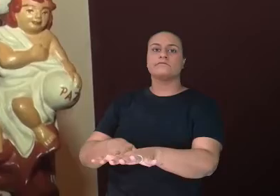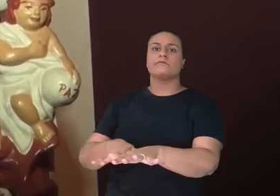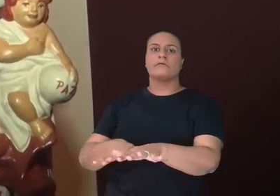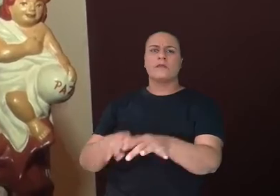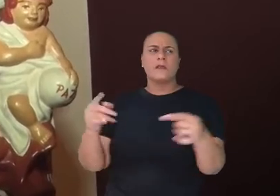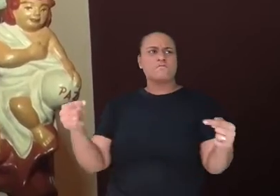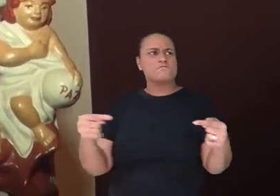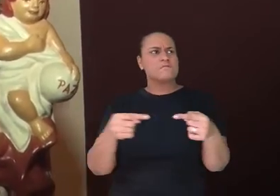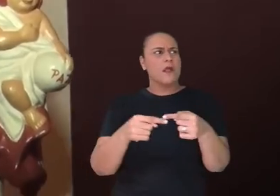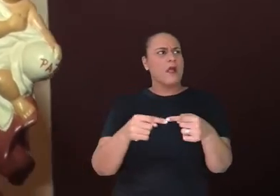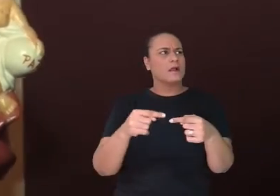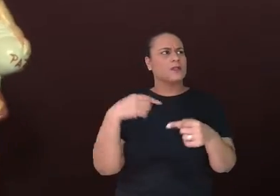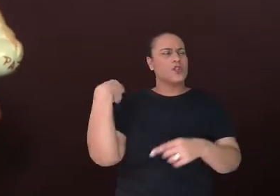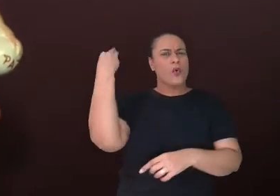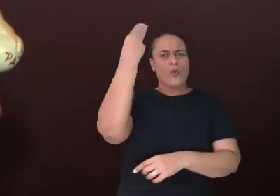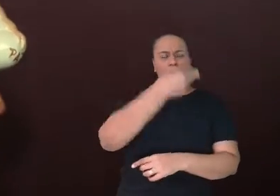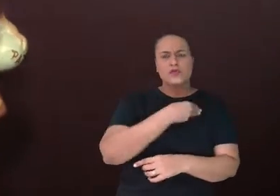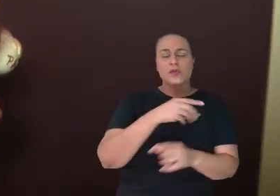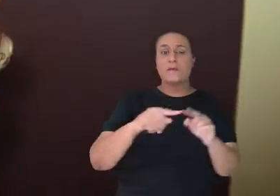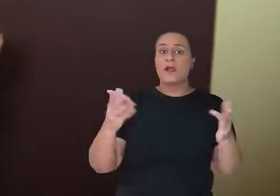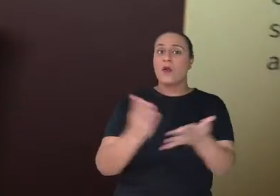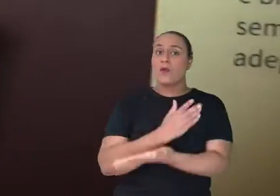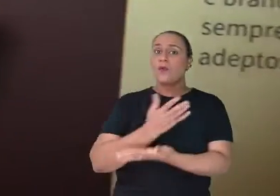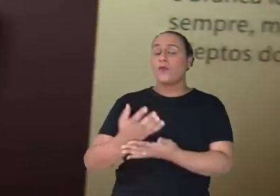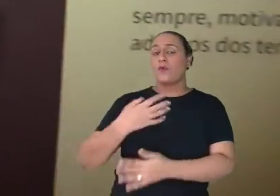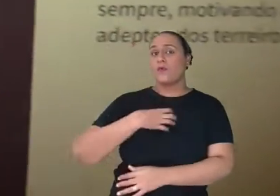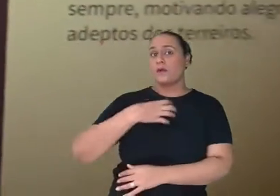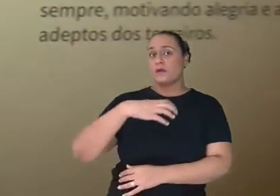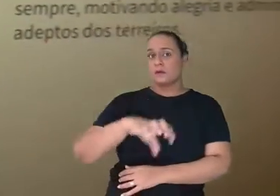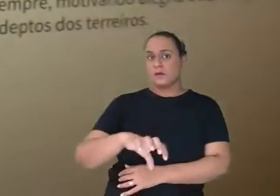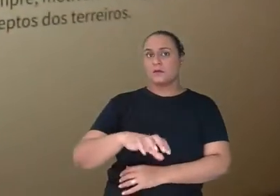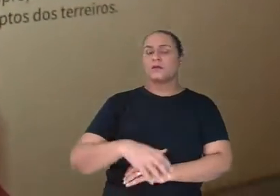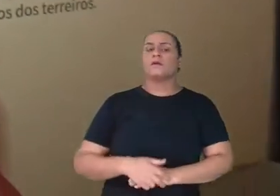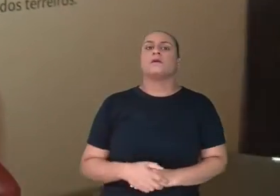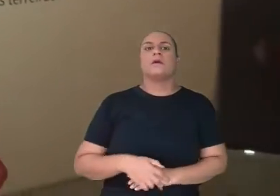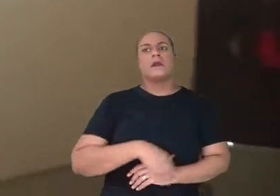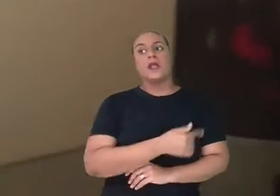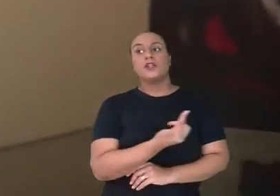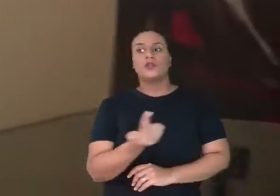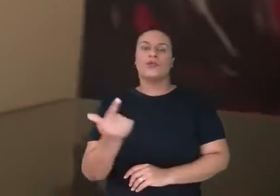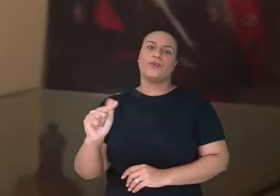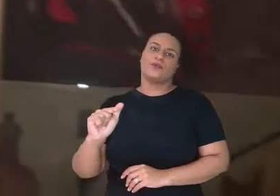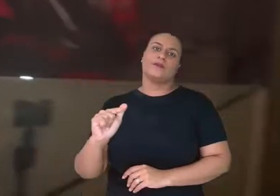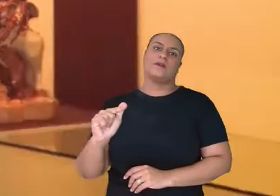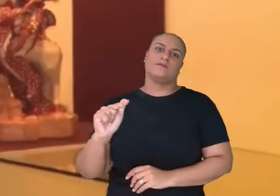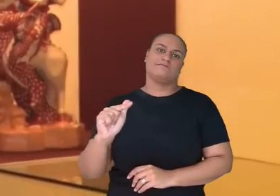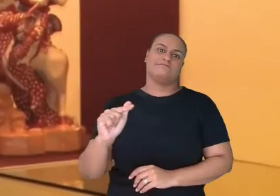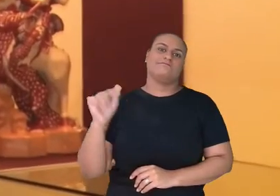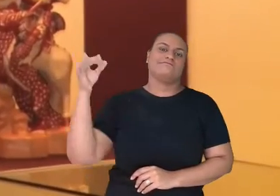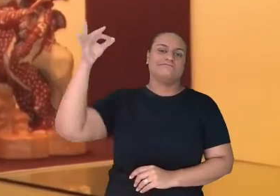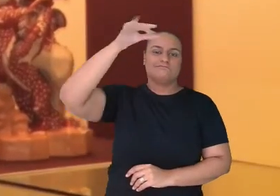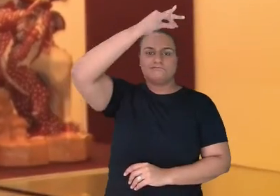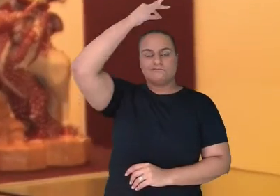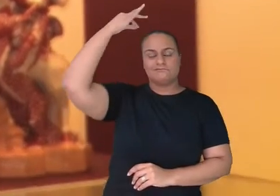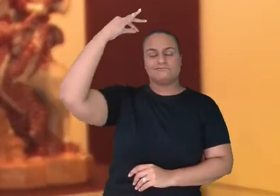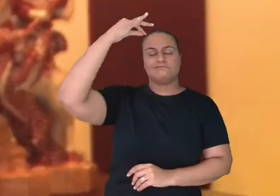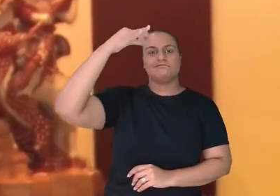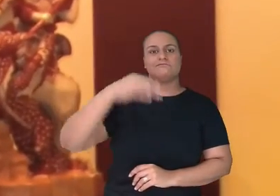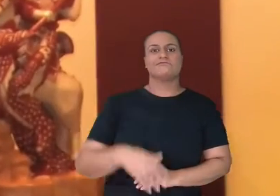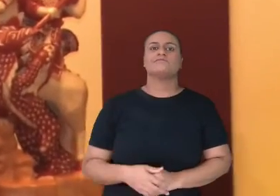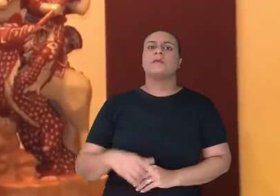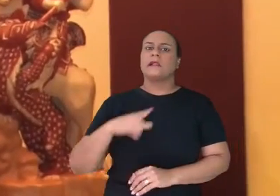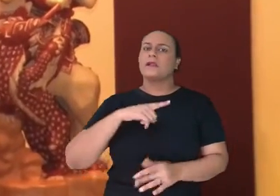Conceição. Mas em alguns lugares da Bahia ela é sincrética Nossa Senhora das Candeias. Então a gente tem